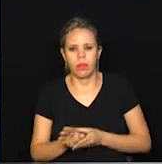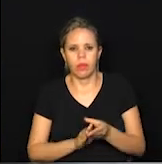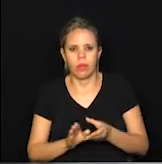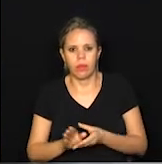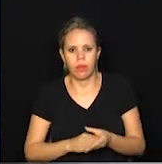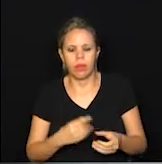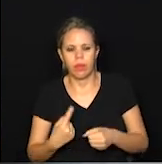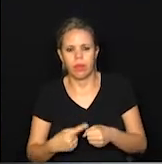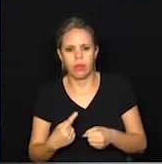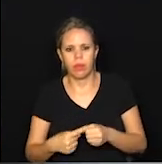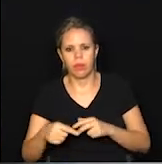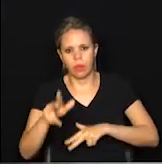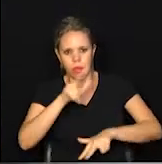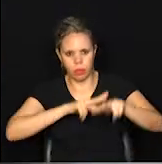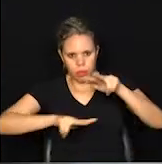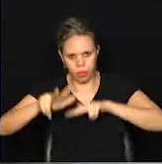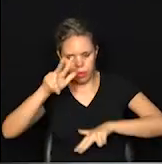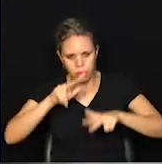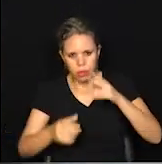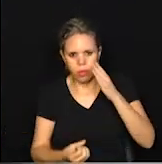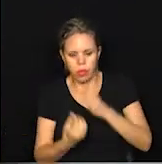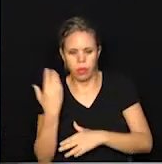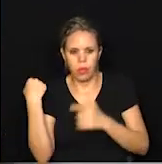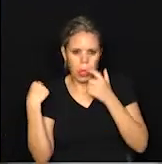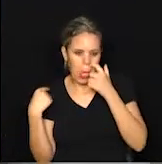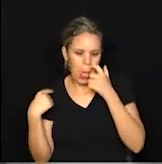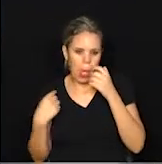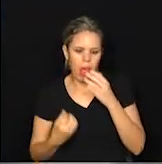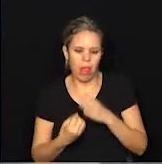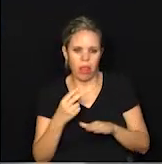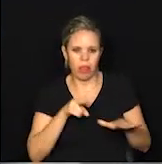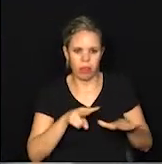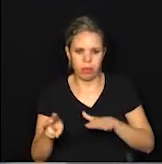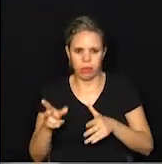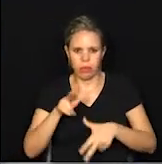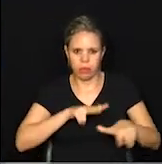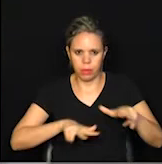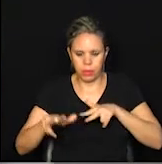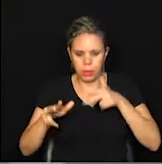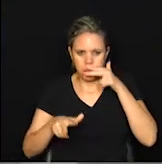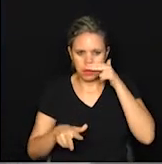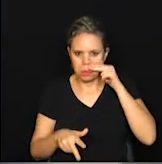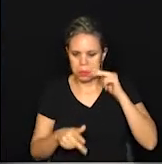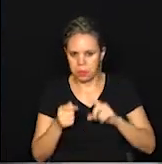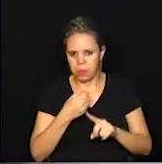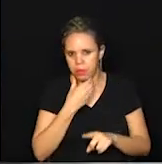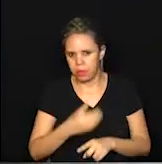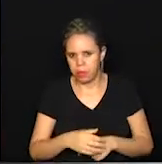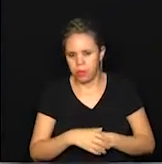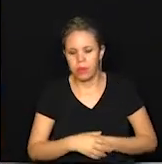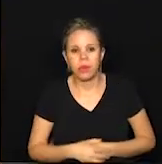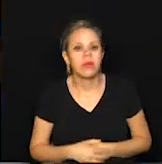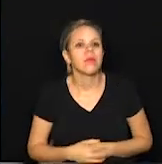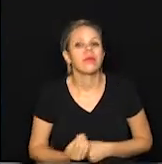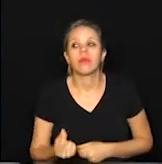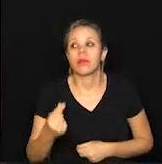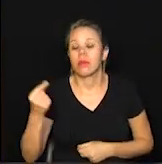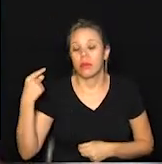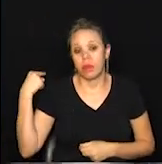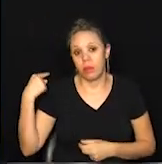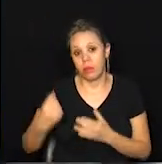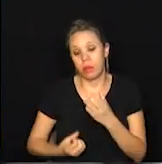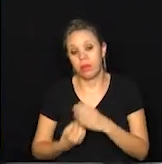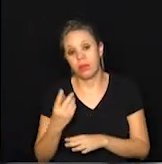Marciais. Ele foi criado na época que criou a Semana de Artes Marciais, que é em dezembro. E na época nós criamos